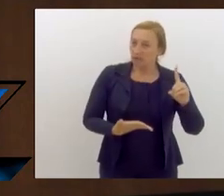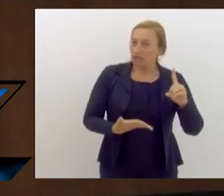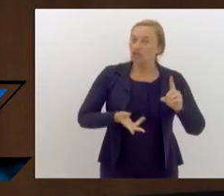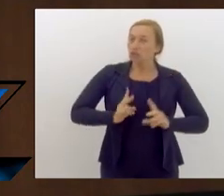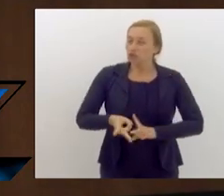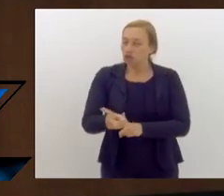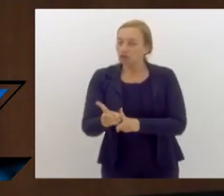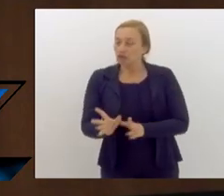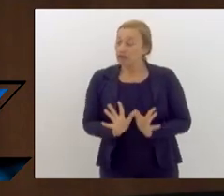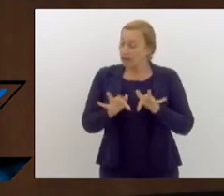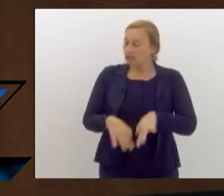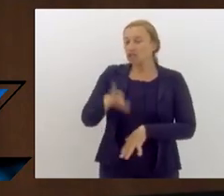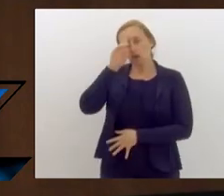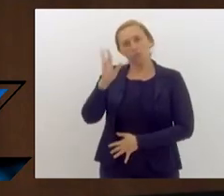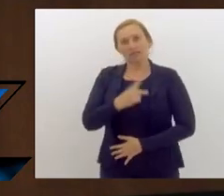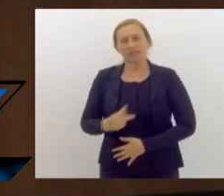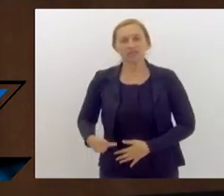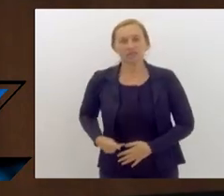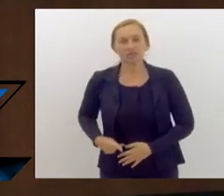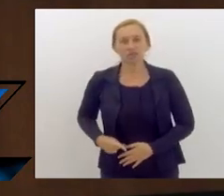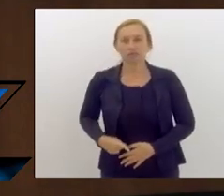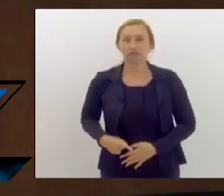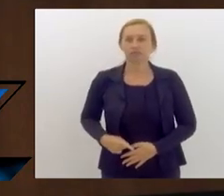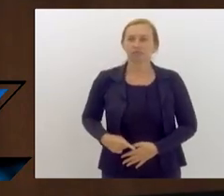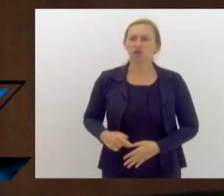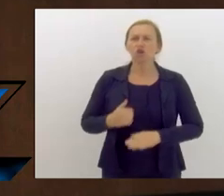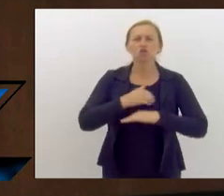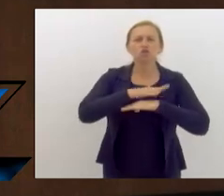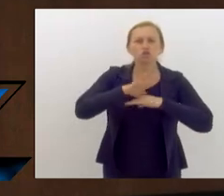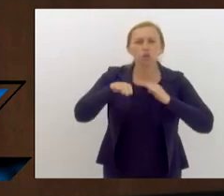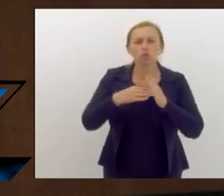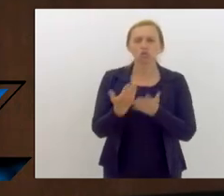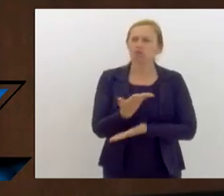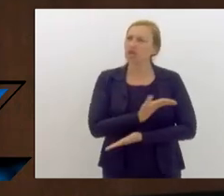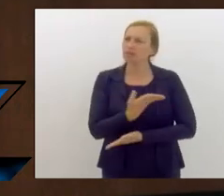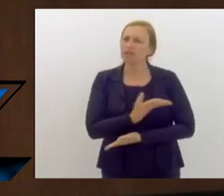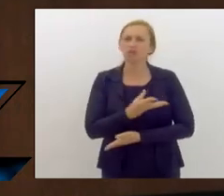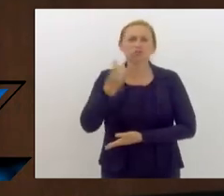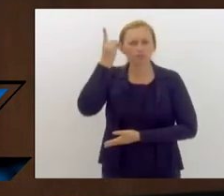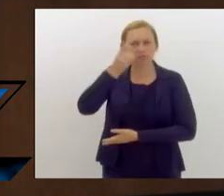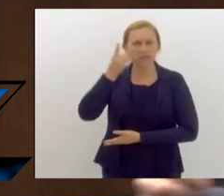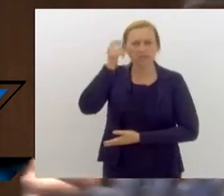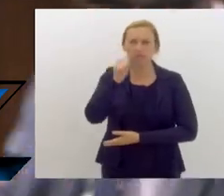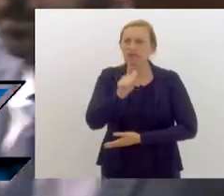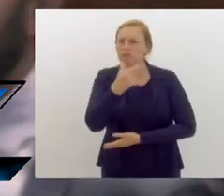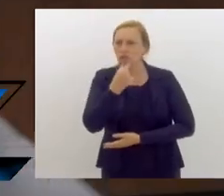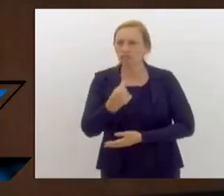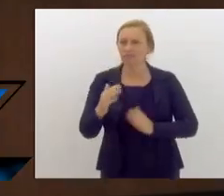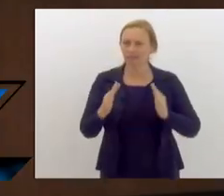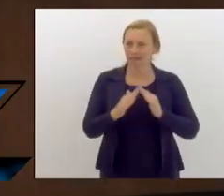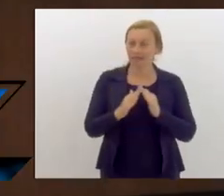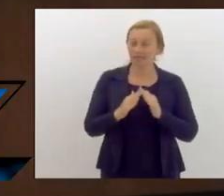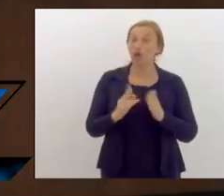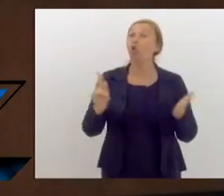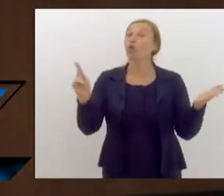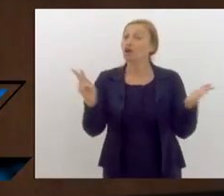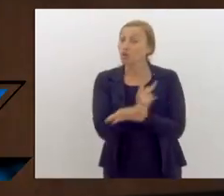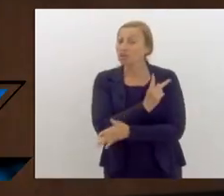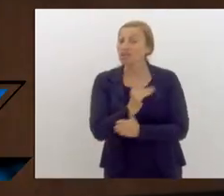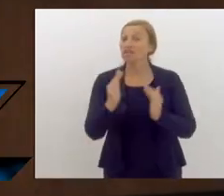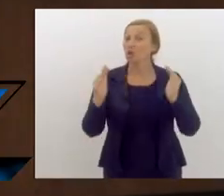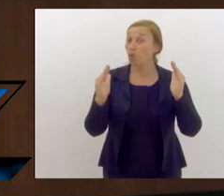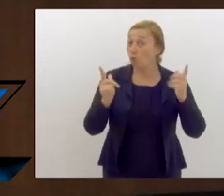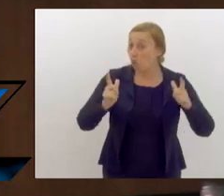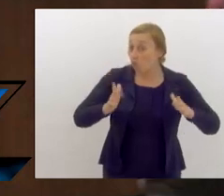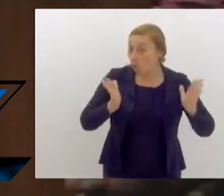termino aqui senhor presidente chamando todos os colegas deputados e deputadas dessa casa o que aconteceu aqui hoje